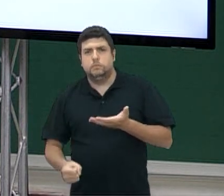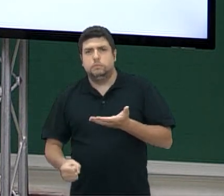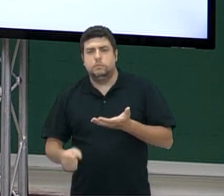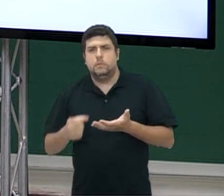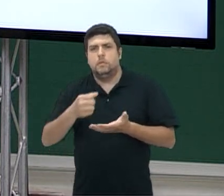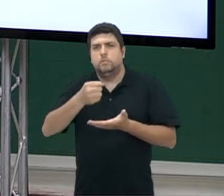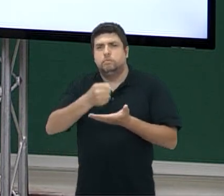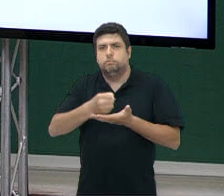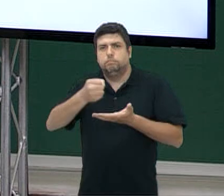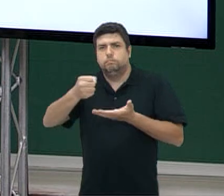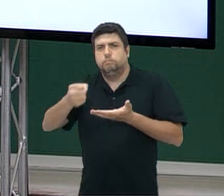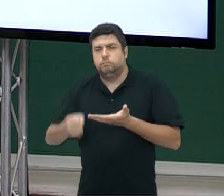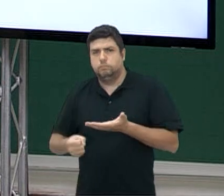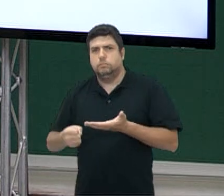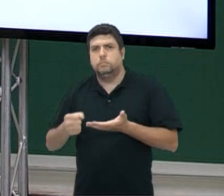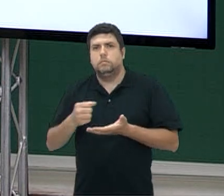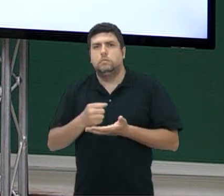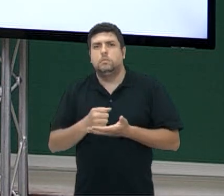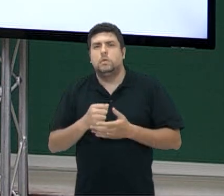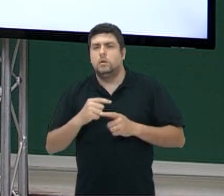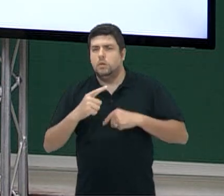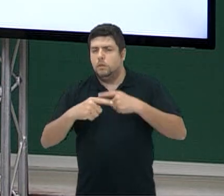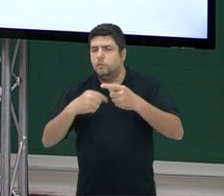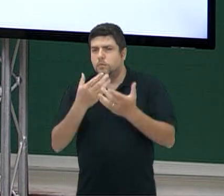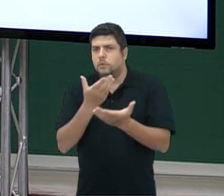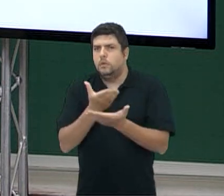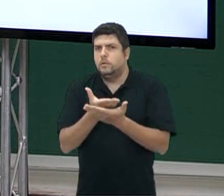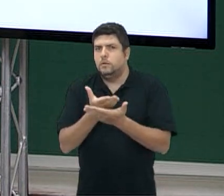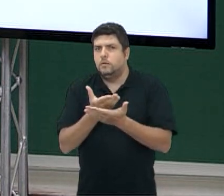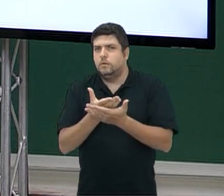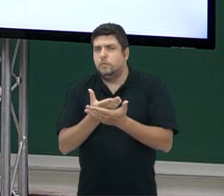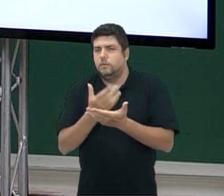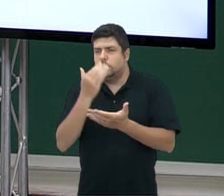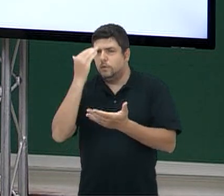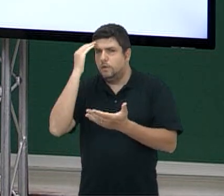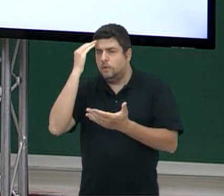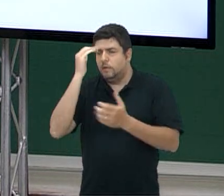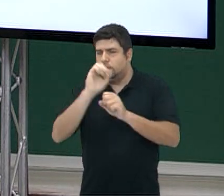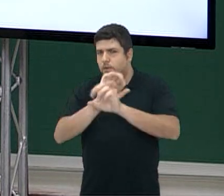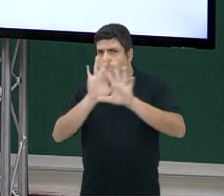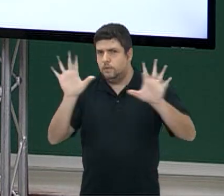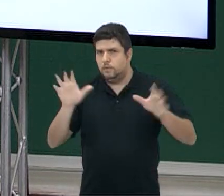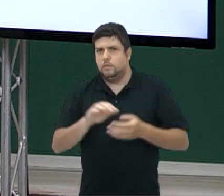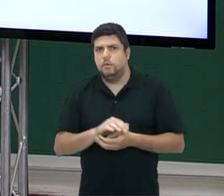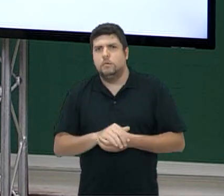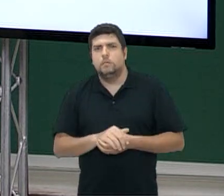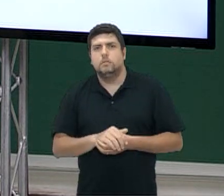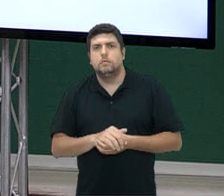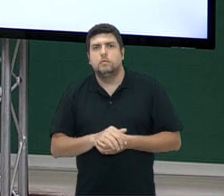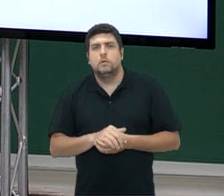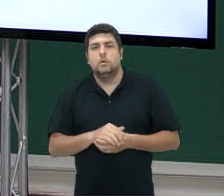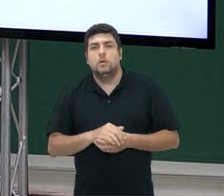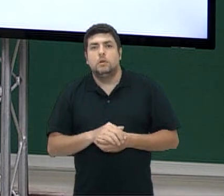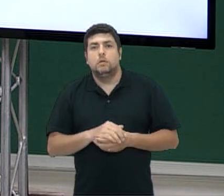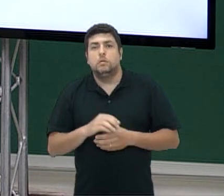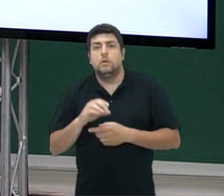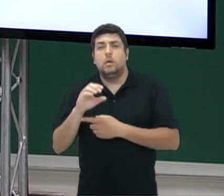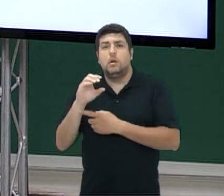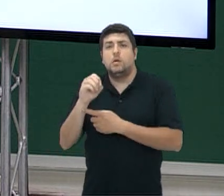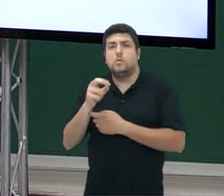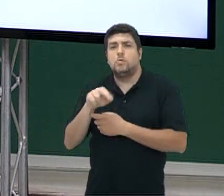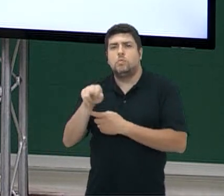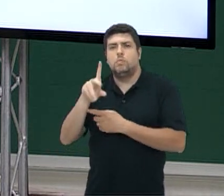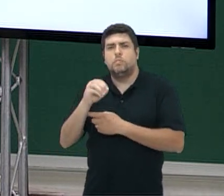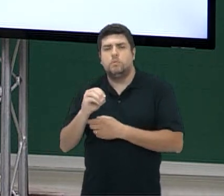certo? Que a gente vai estudar um pouquinho mais para frente. Então, a tendência dos corpos é permanecer no seu estado